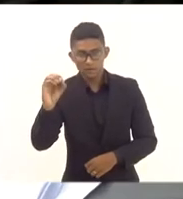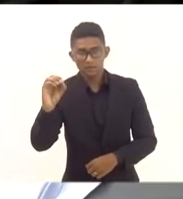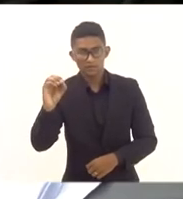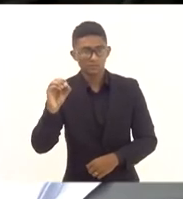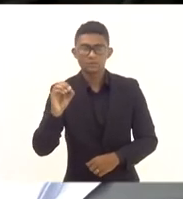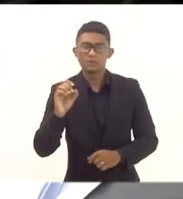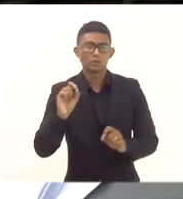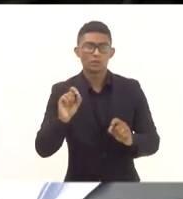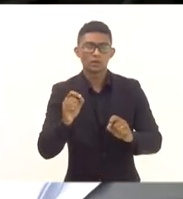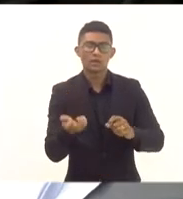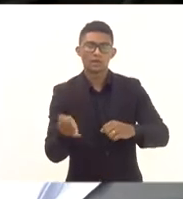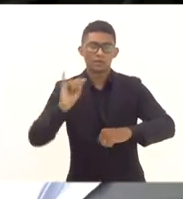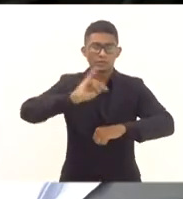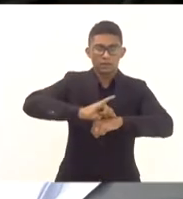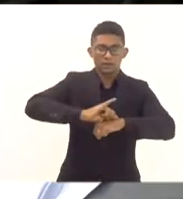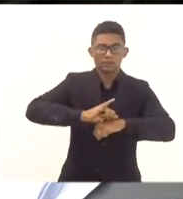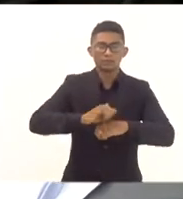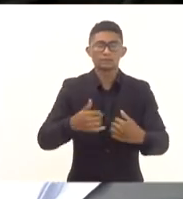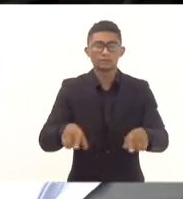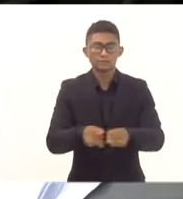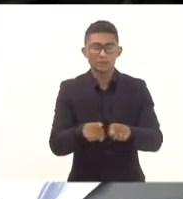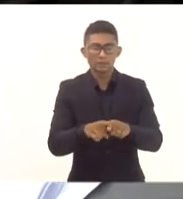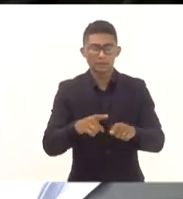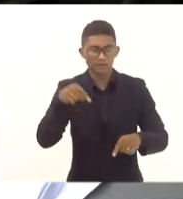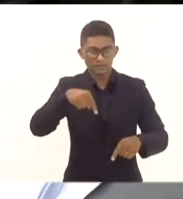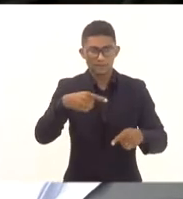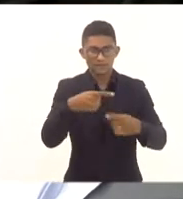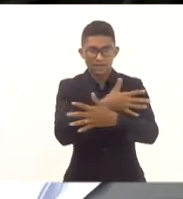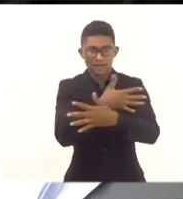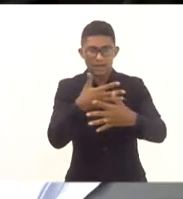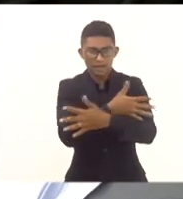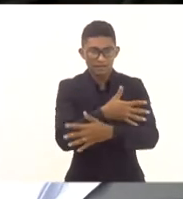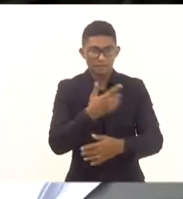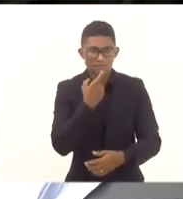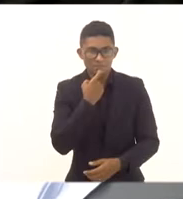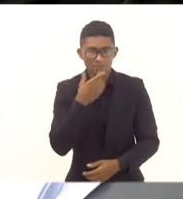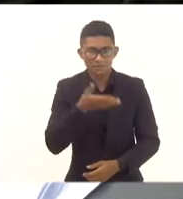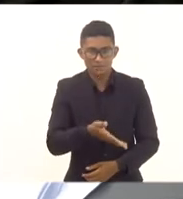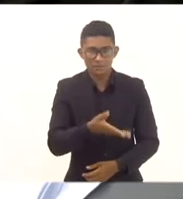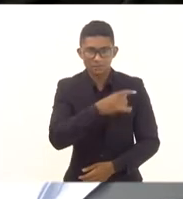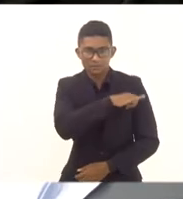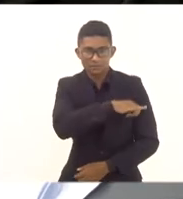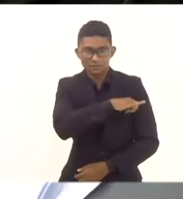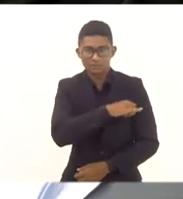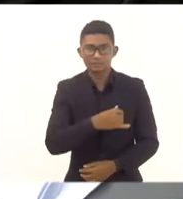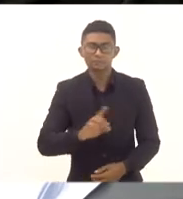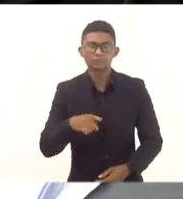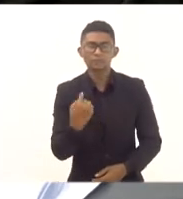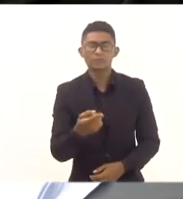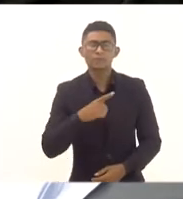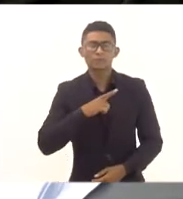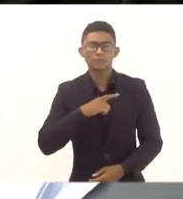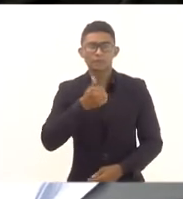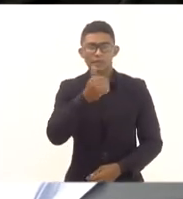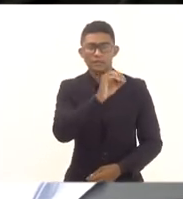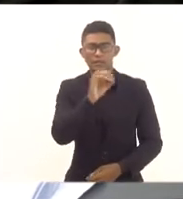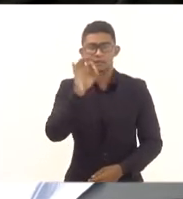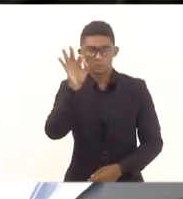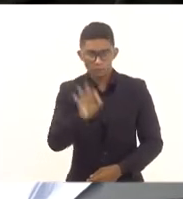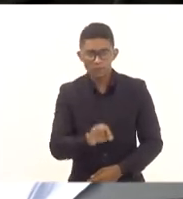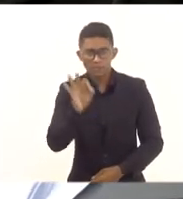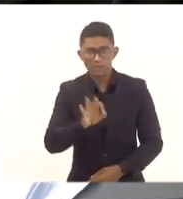só na capital e na região metropolitana a gente tá com percentual de cobertura de 100 porcento